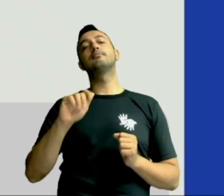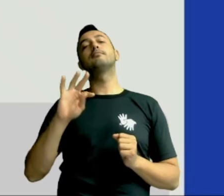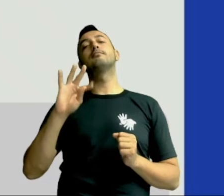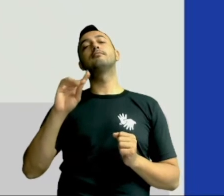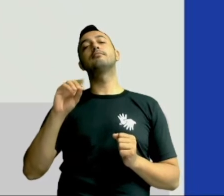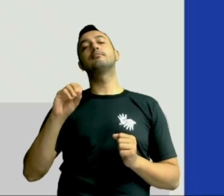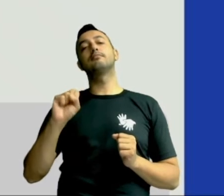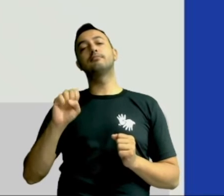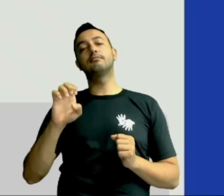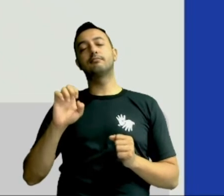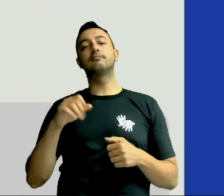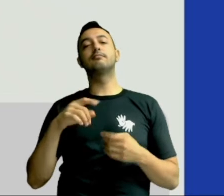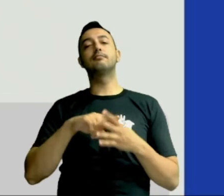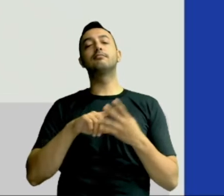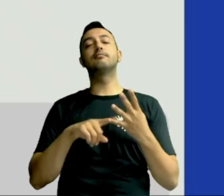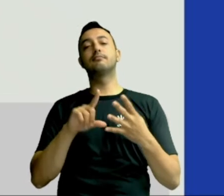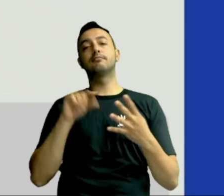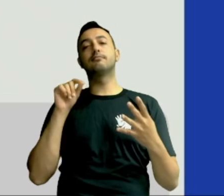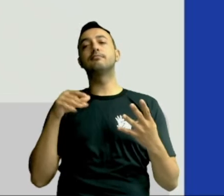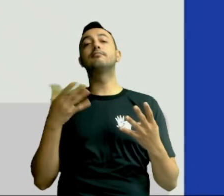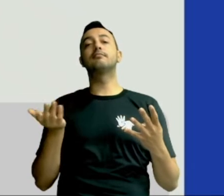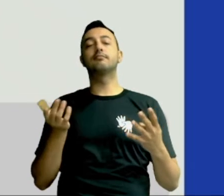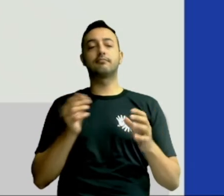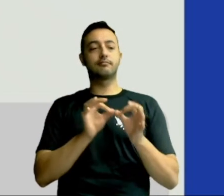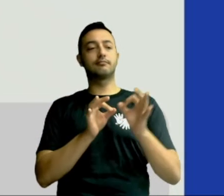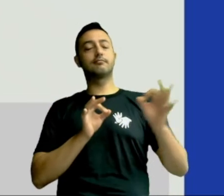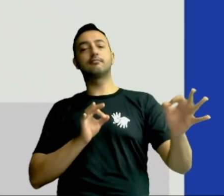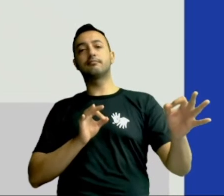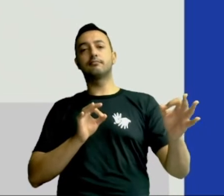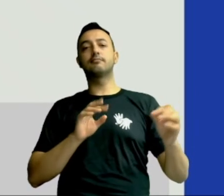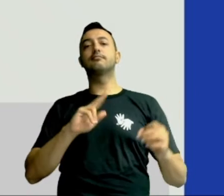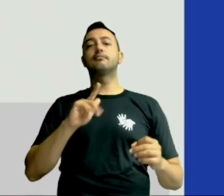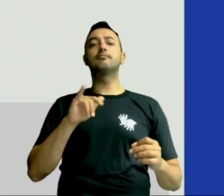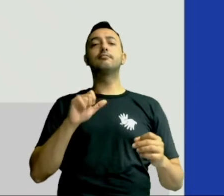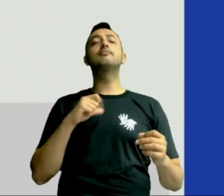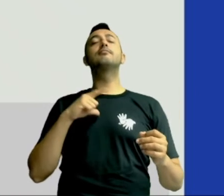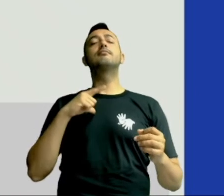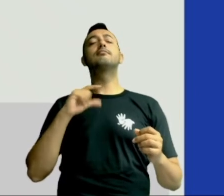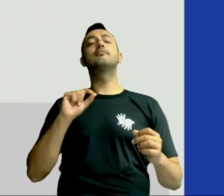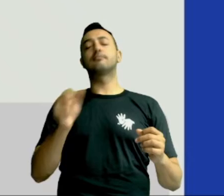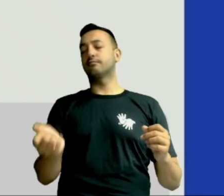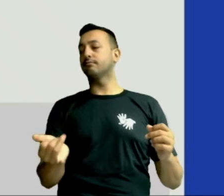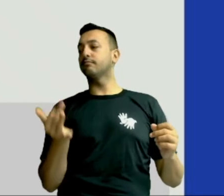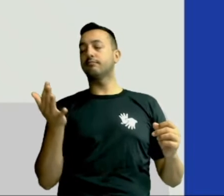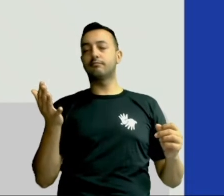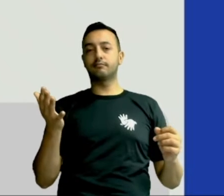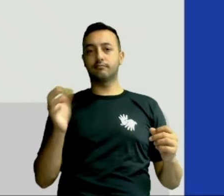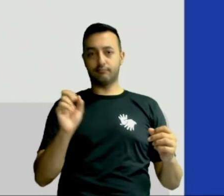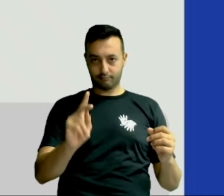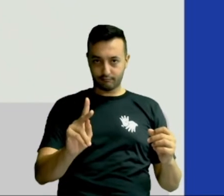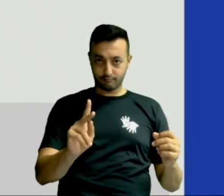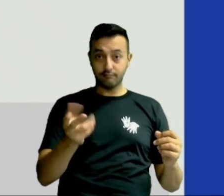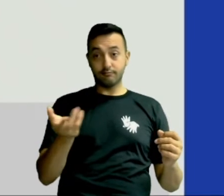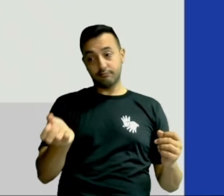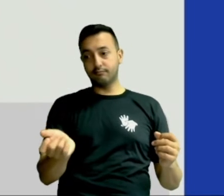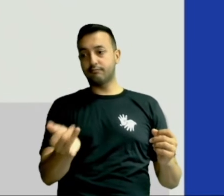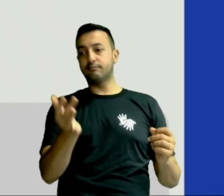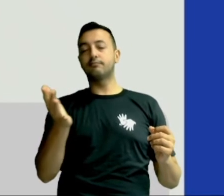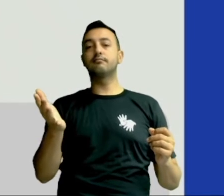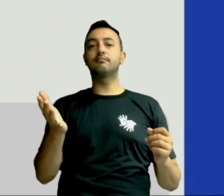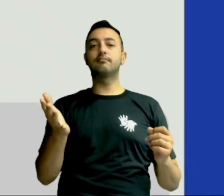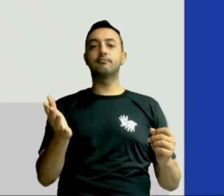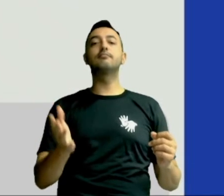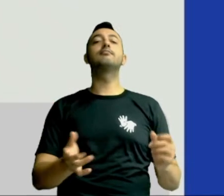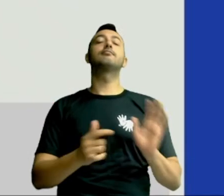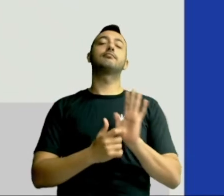E aí qual dos quatro ainda está distante o terreno está no plural Ok você está no plural